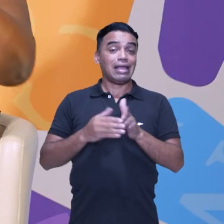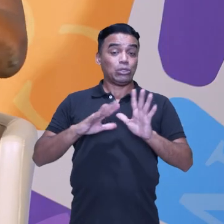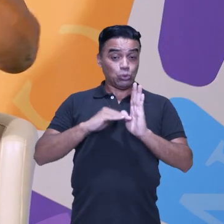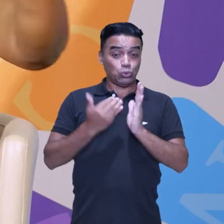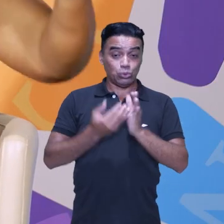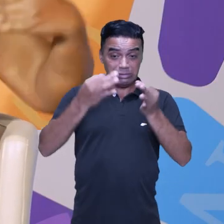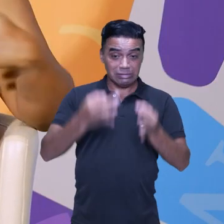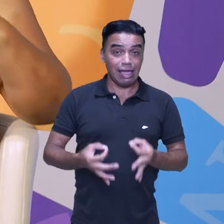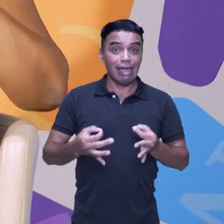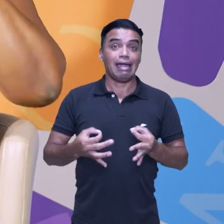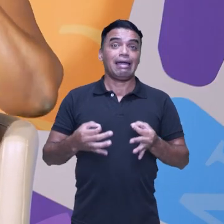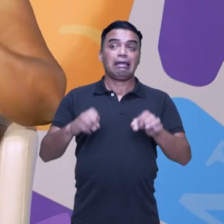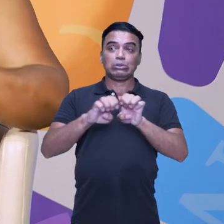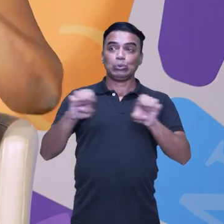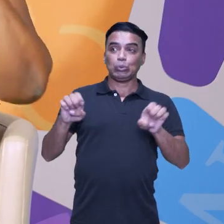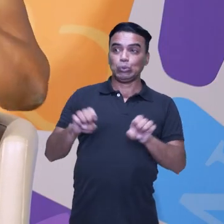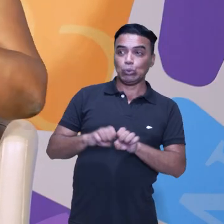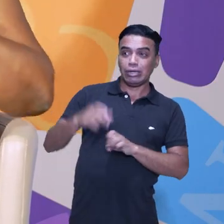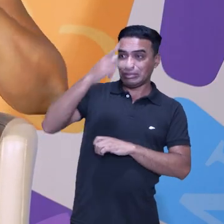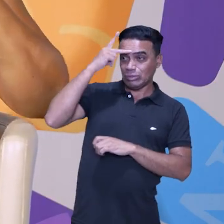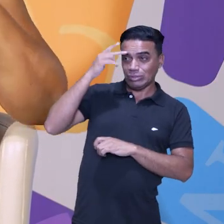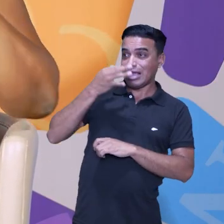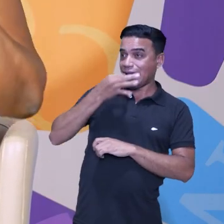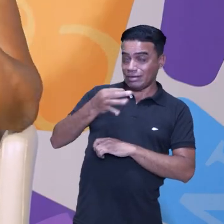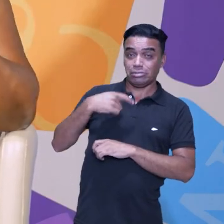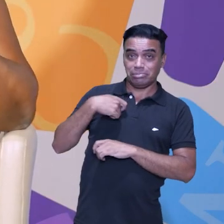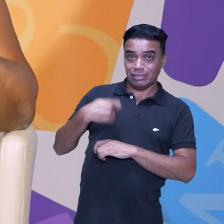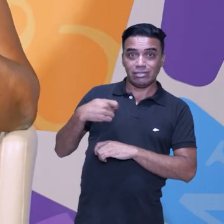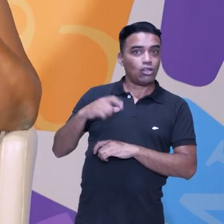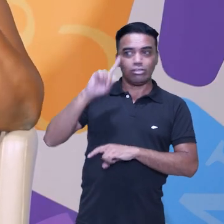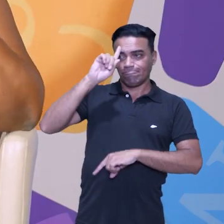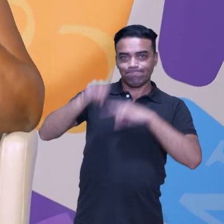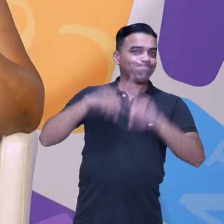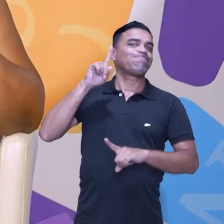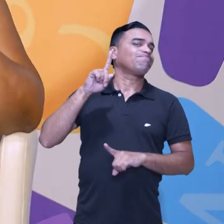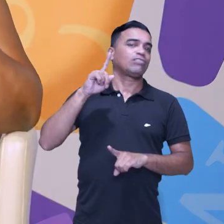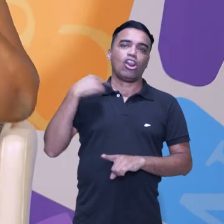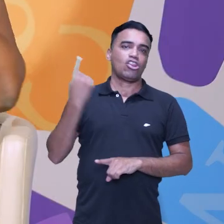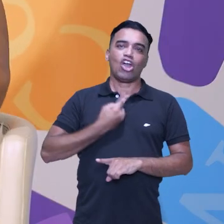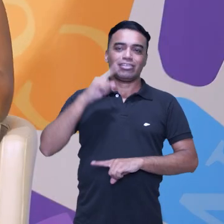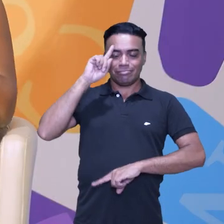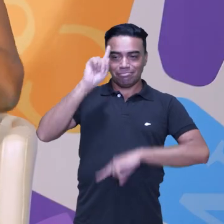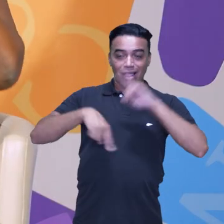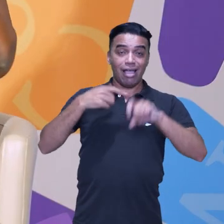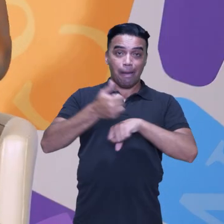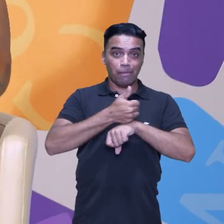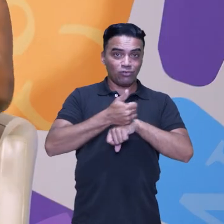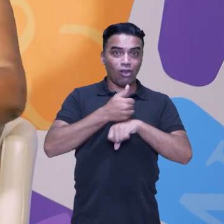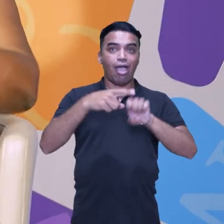certinho naquele formato em que as pessoas acham que tem que ser. Então, a gente extrapolou isso. A gente foi além do